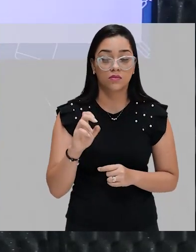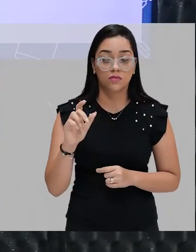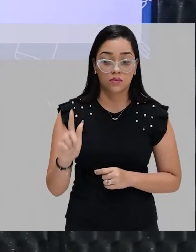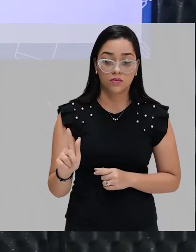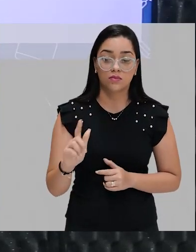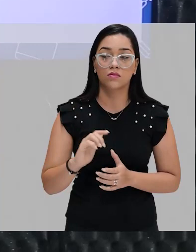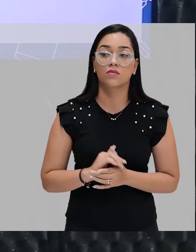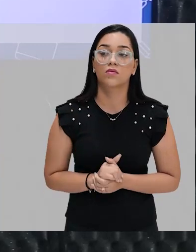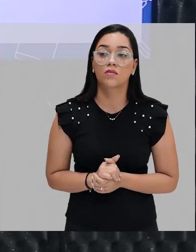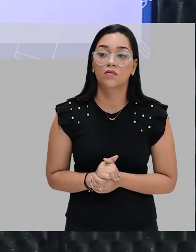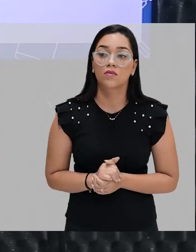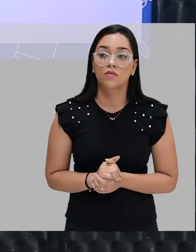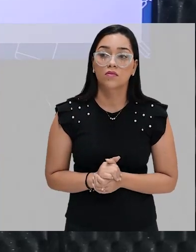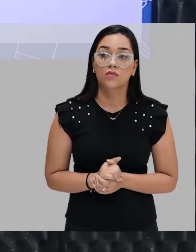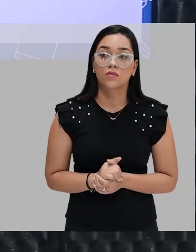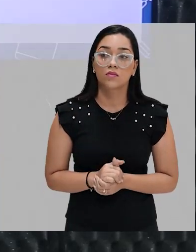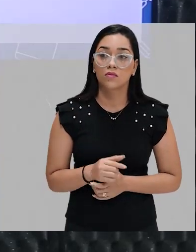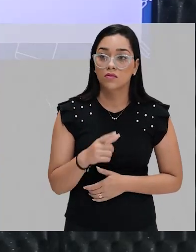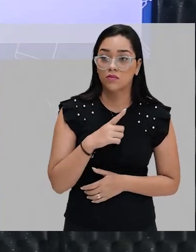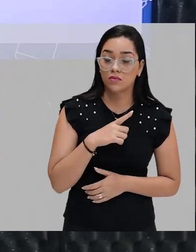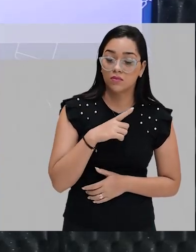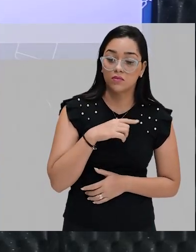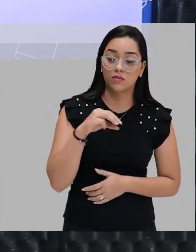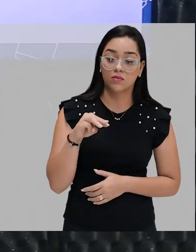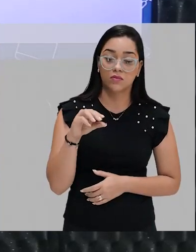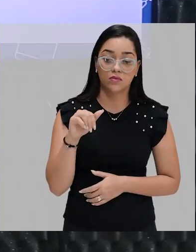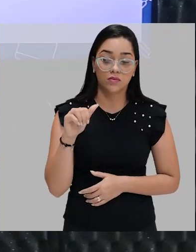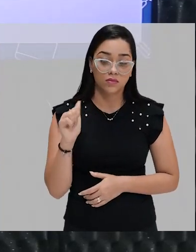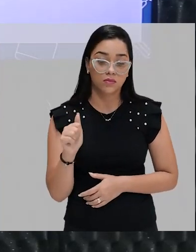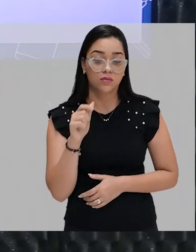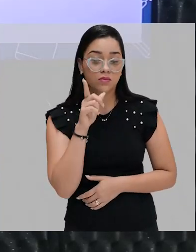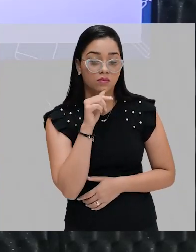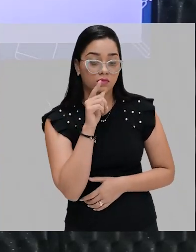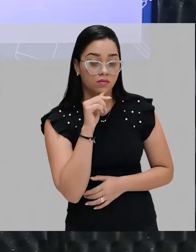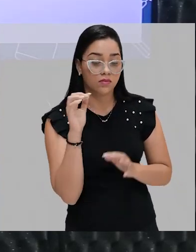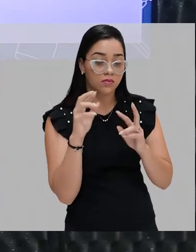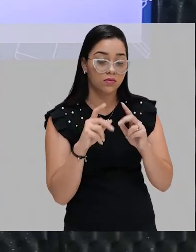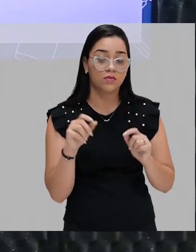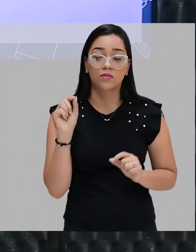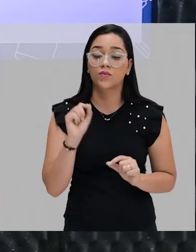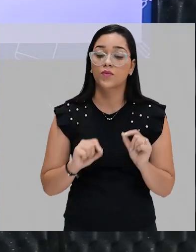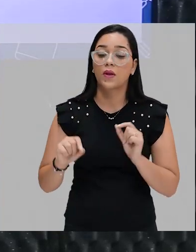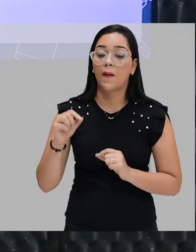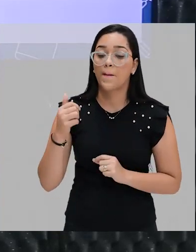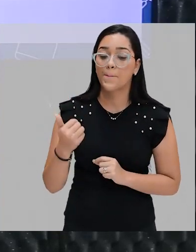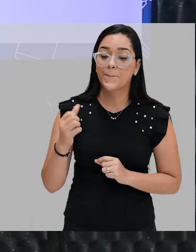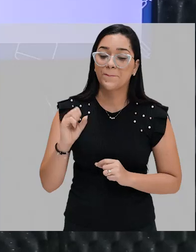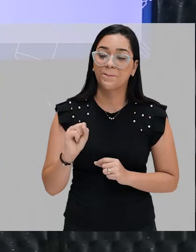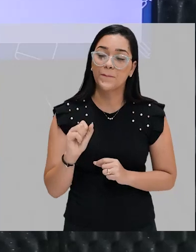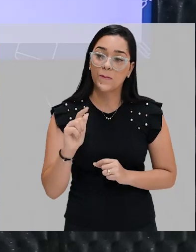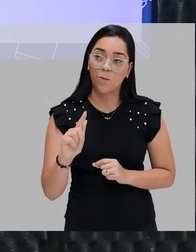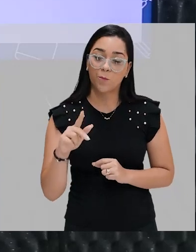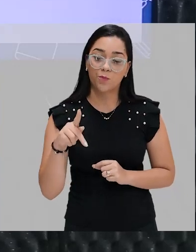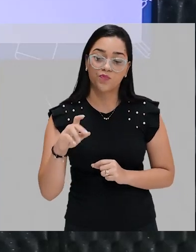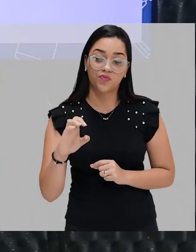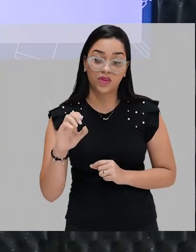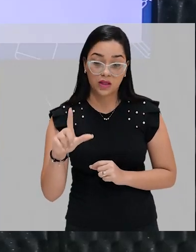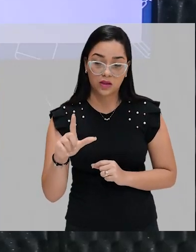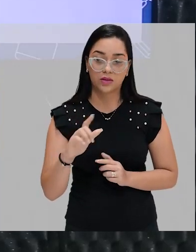potássio. Então, uma certa massa de água vai estar dissolvendo o quê? 18 gramas do cloreto